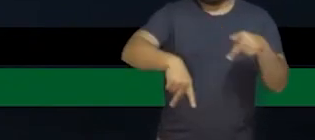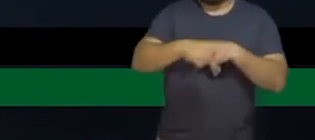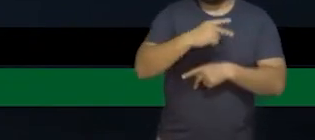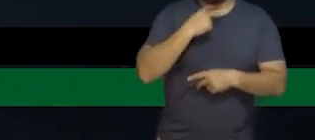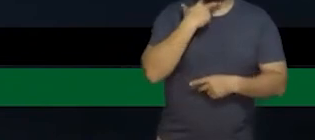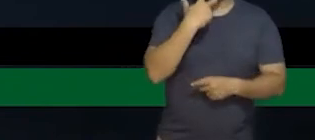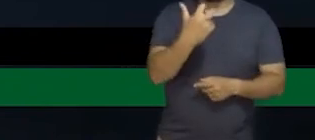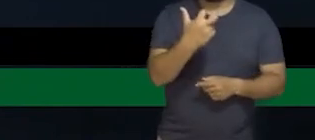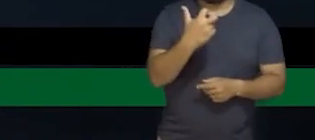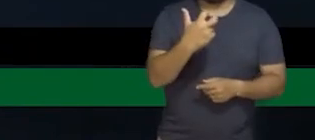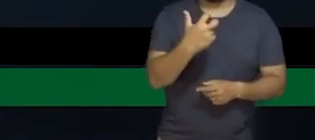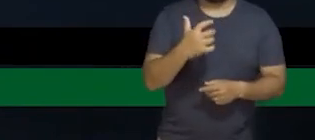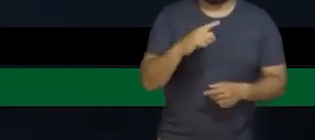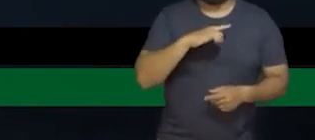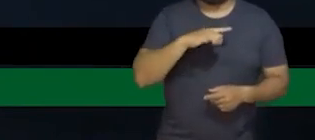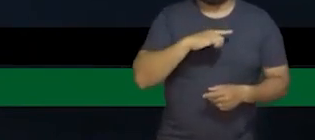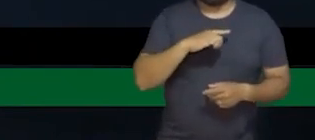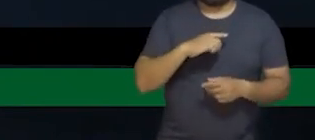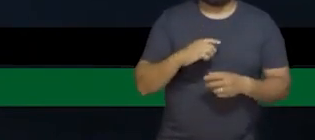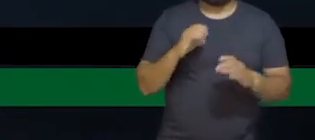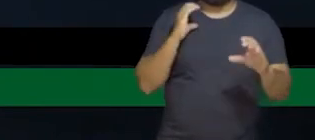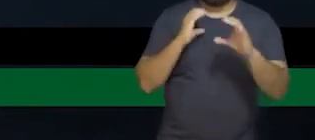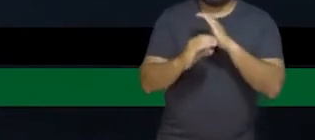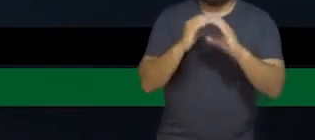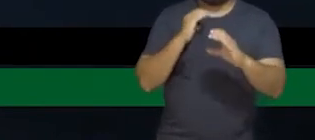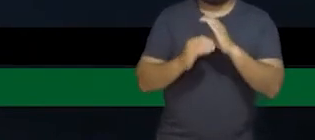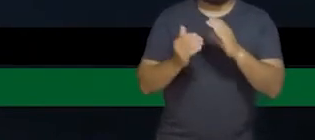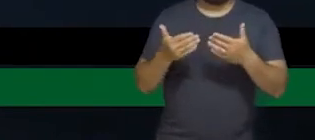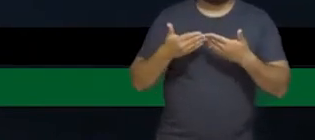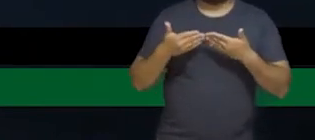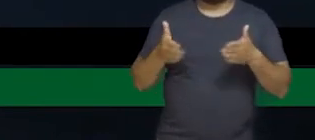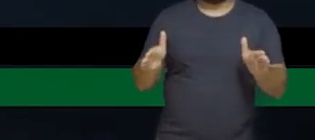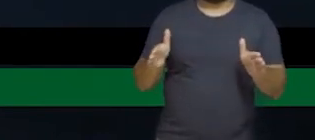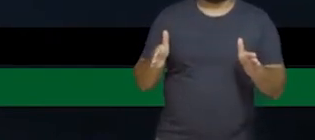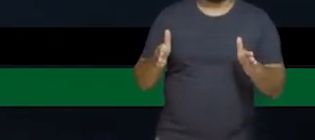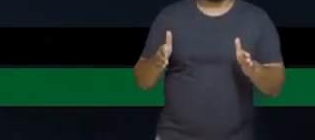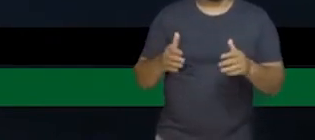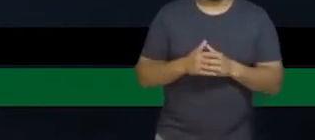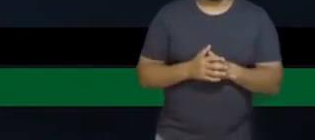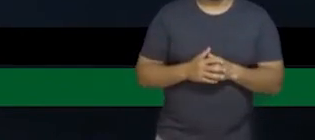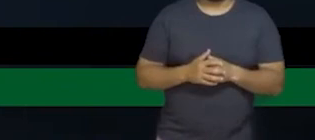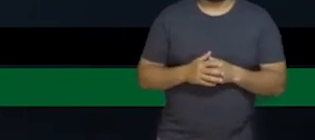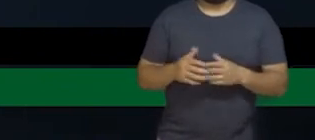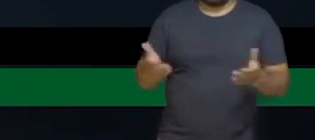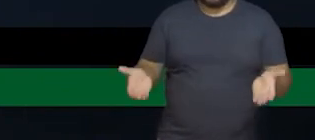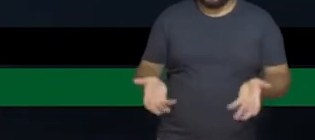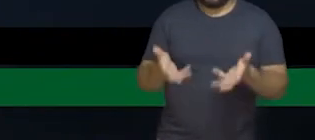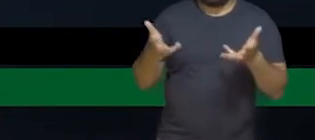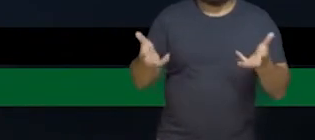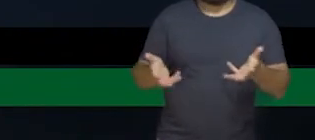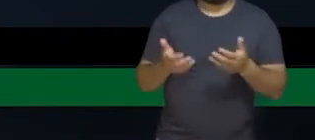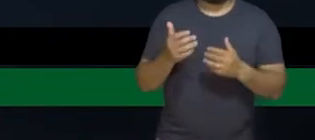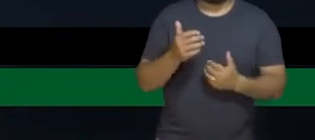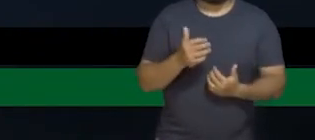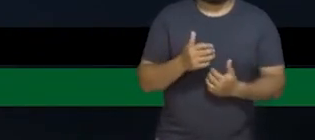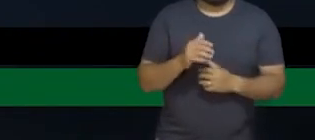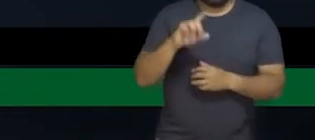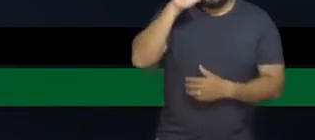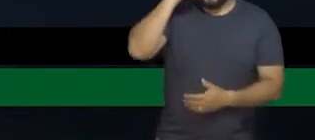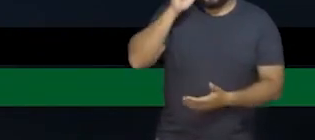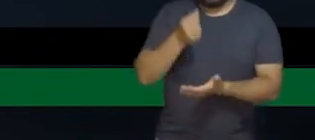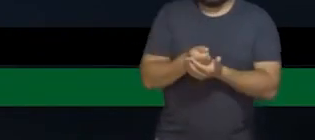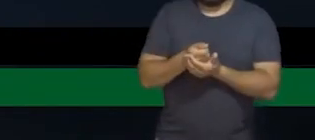debate aberto e democrático que enriquece o processo de tomada de decisões e assegura